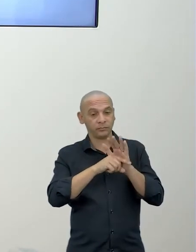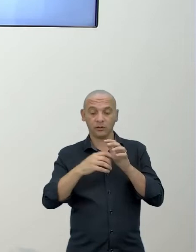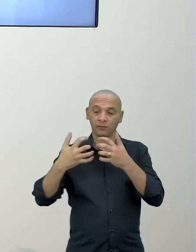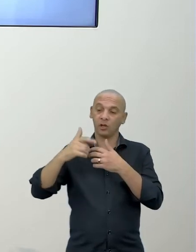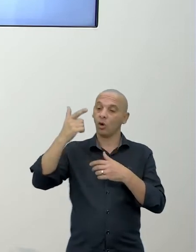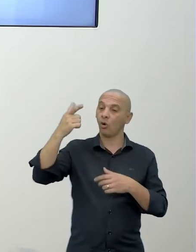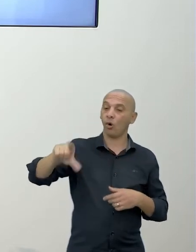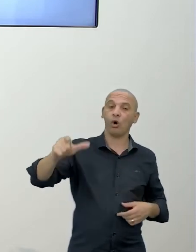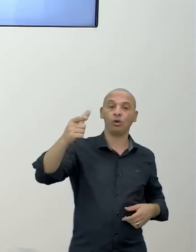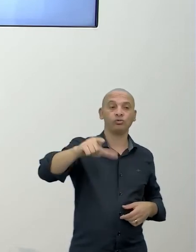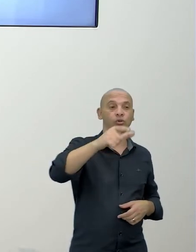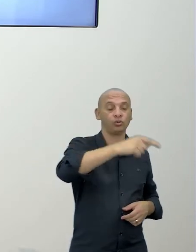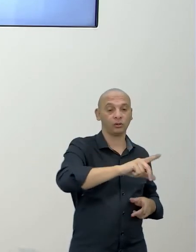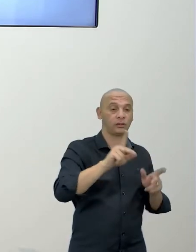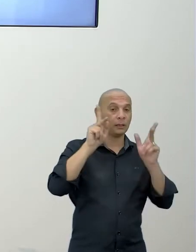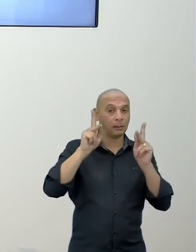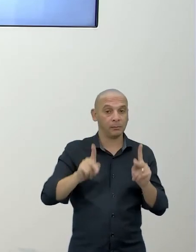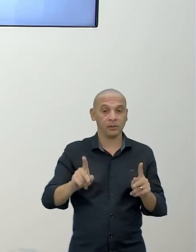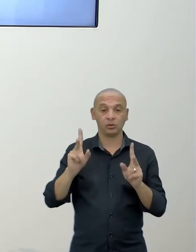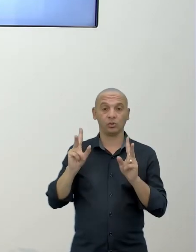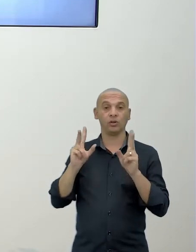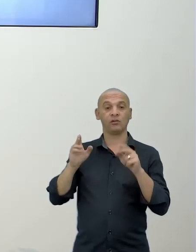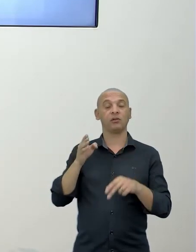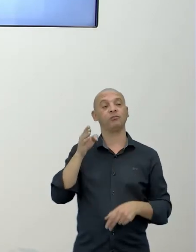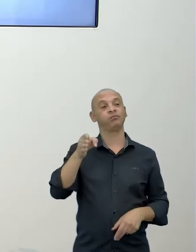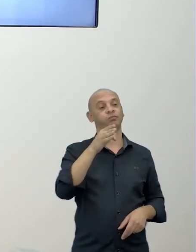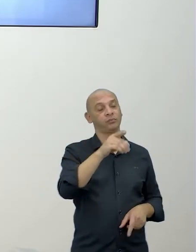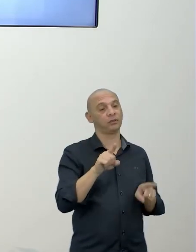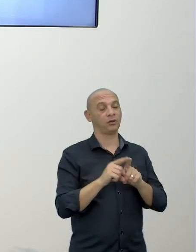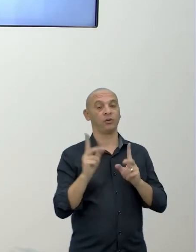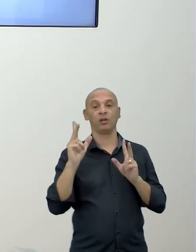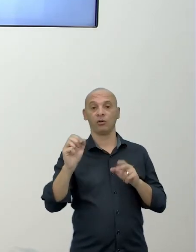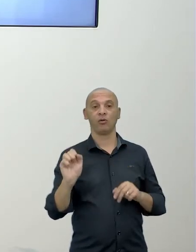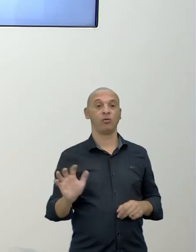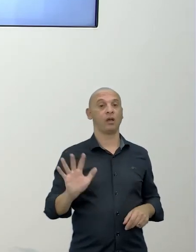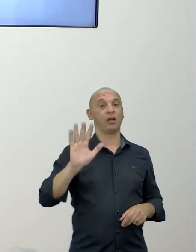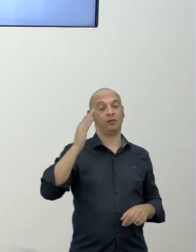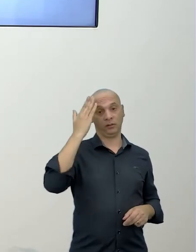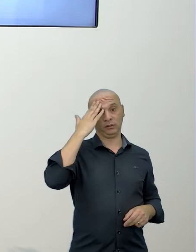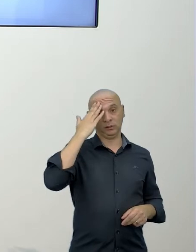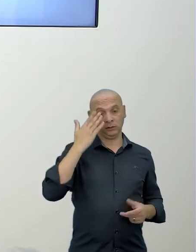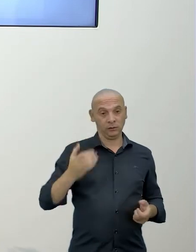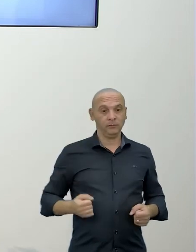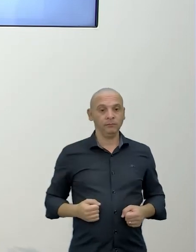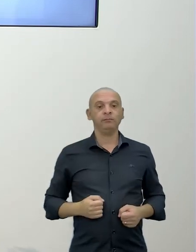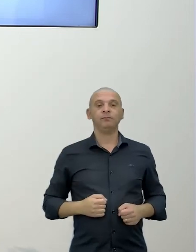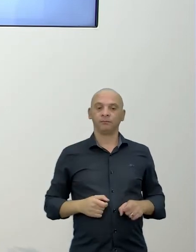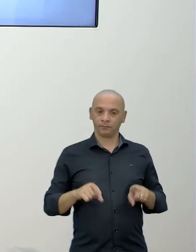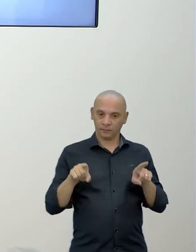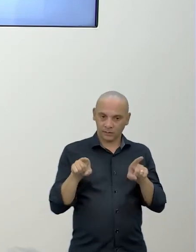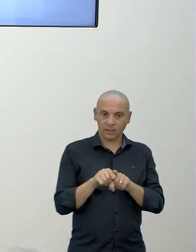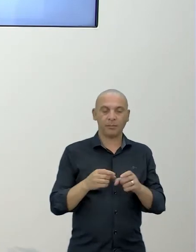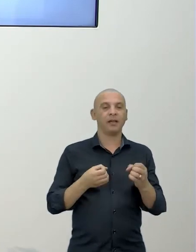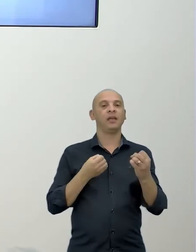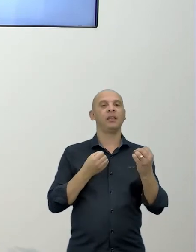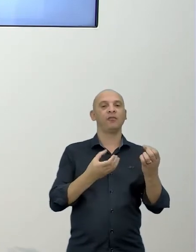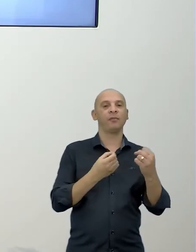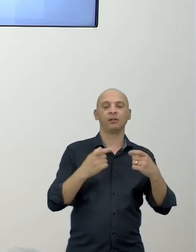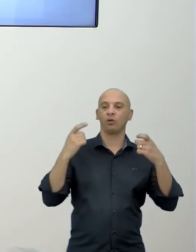do horário do meio-dia a 1h, que é o horário do almoço, e a gente analisou que outras pessoas que